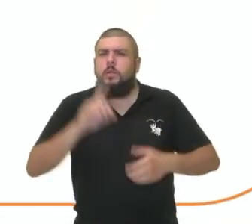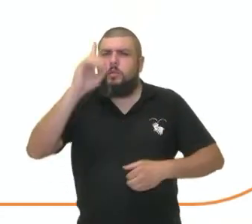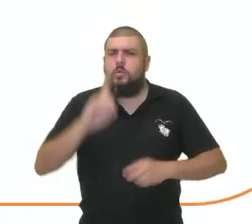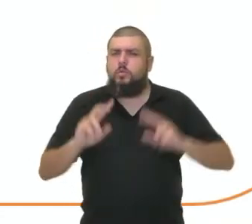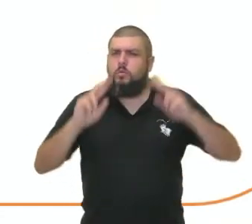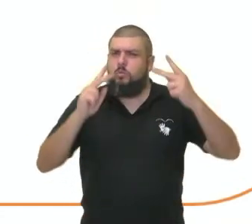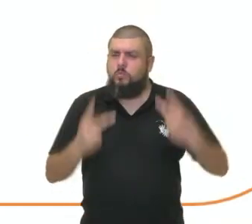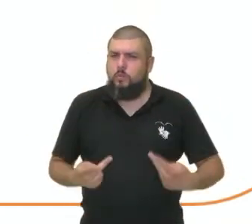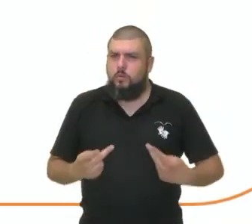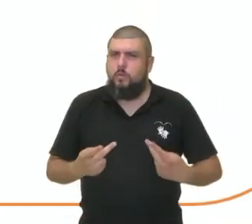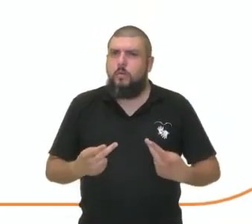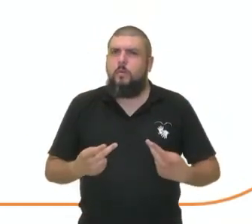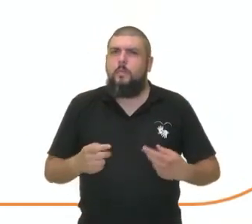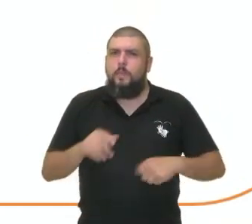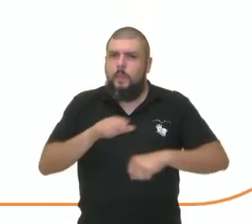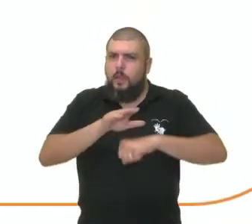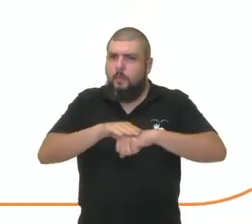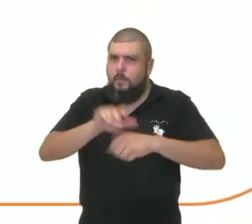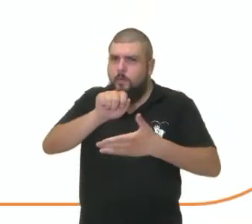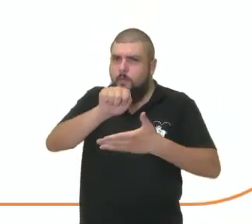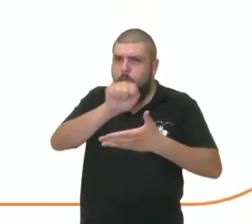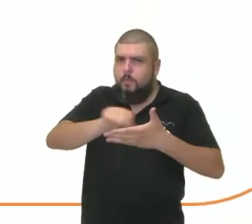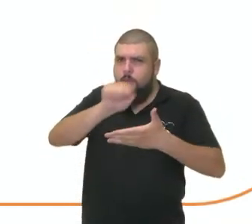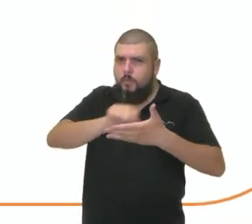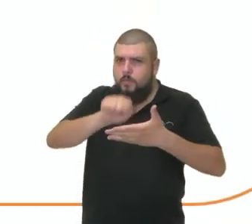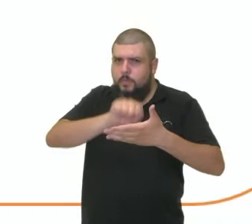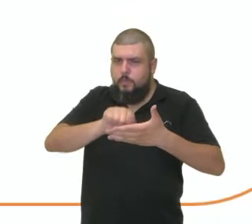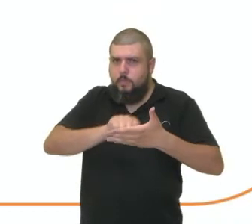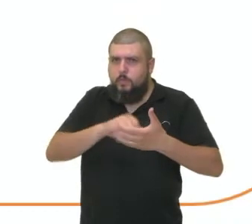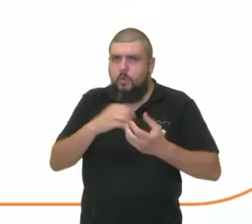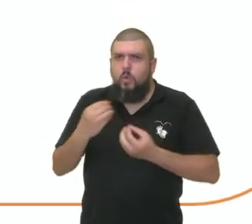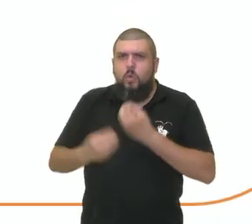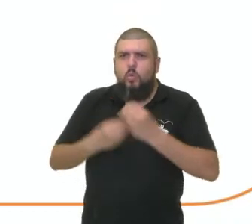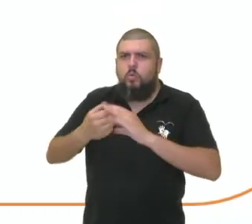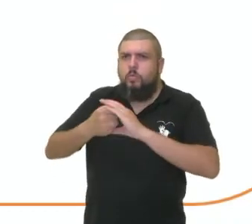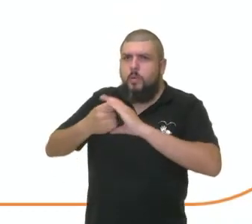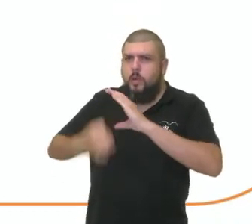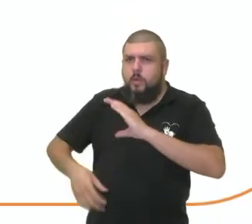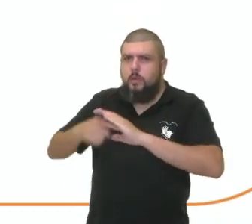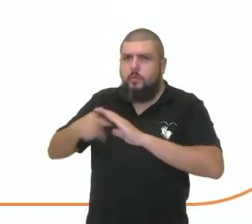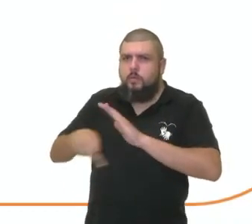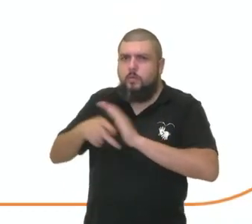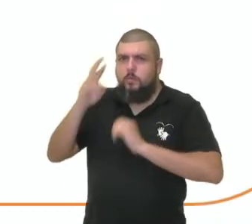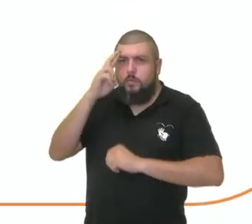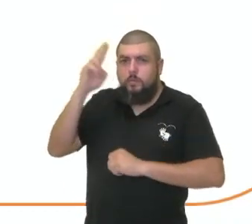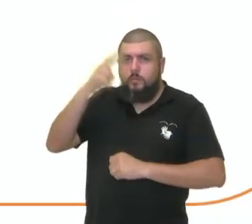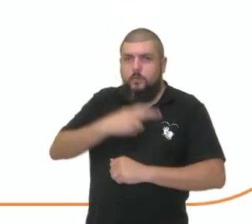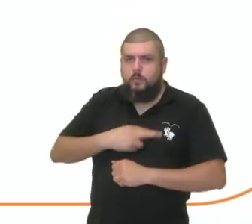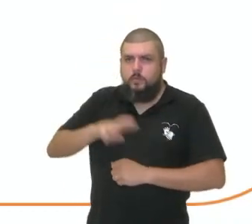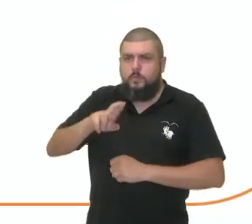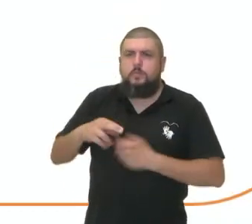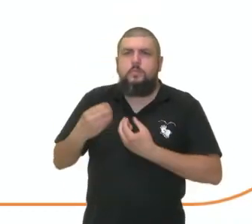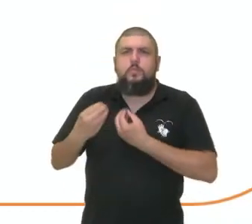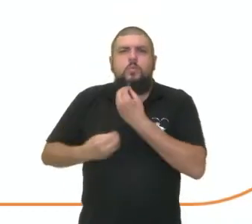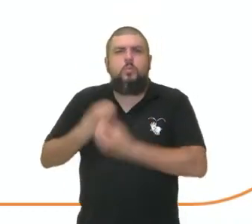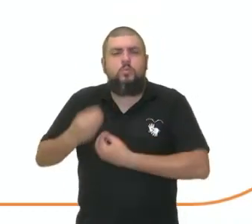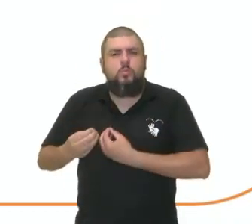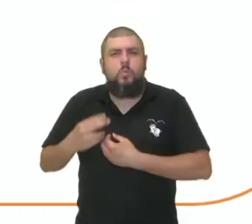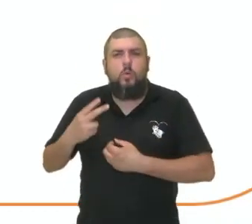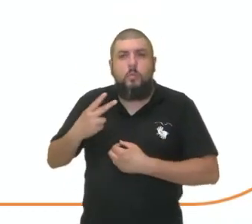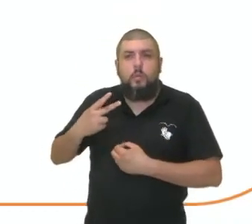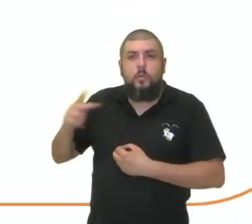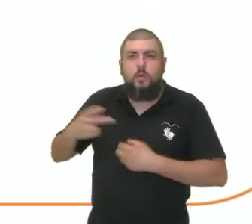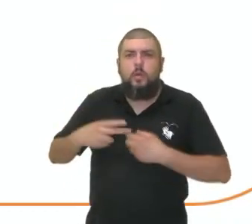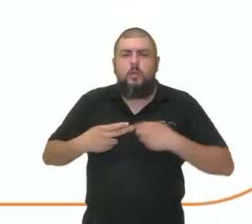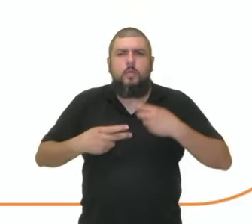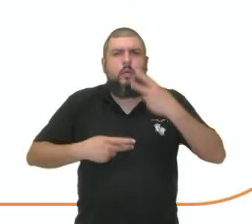menos um parágrafo descrevendo as características do bom líder religioso e o que ele precisa ter, falar, dizer para